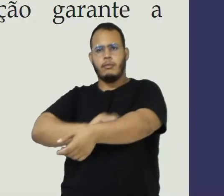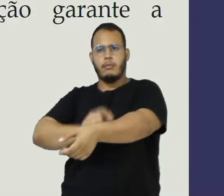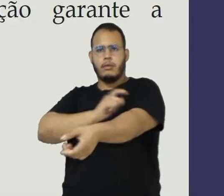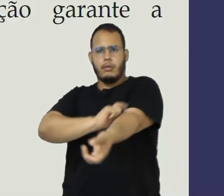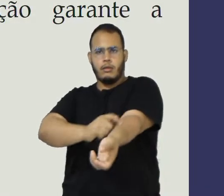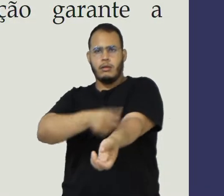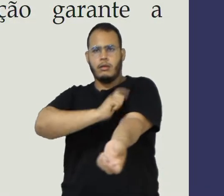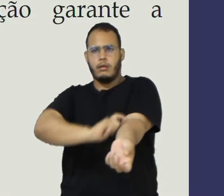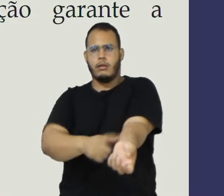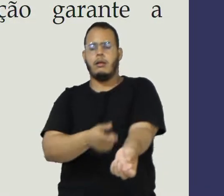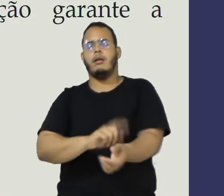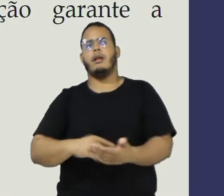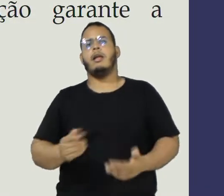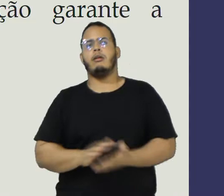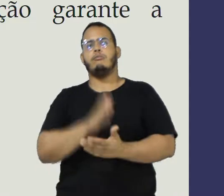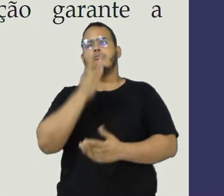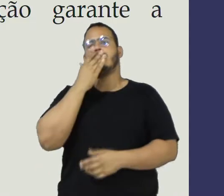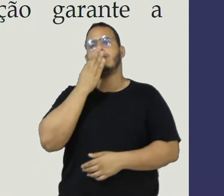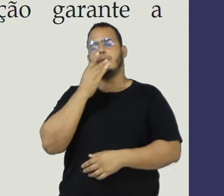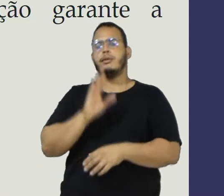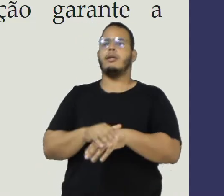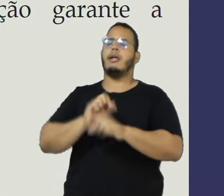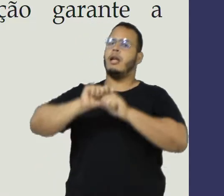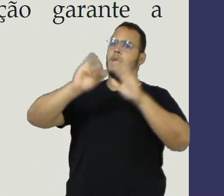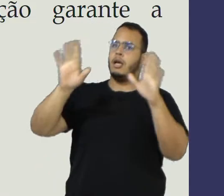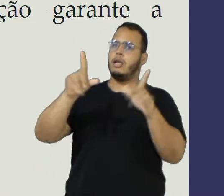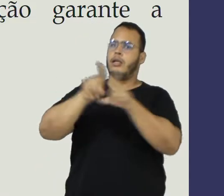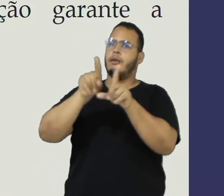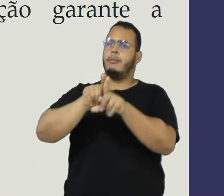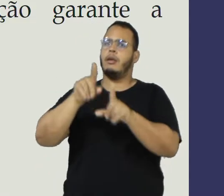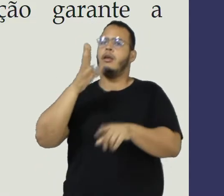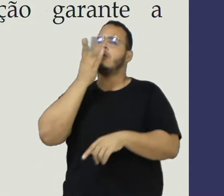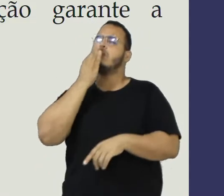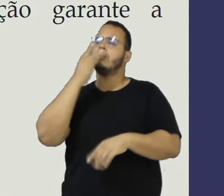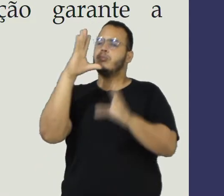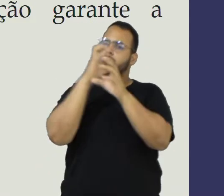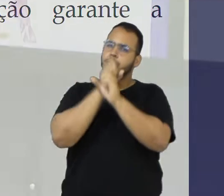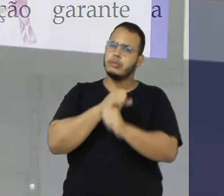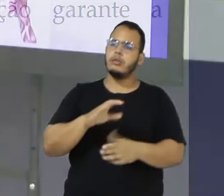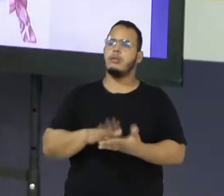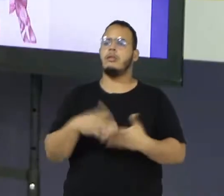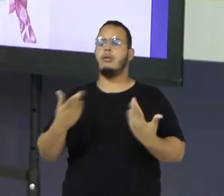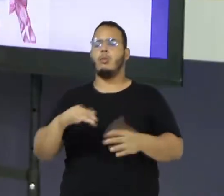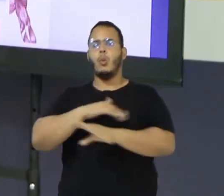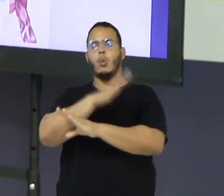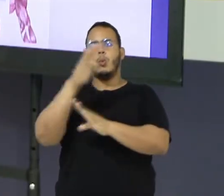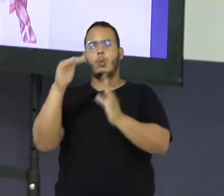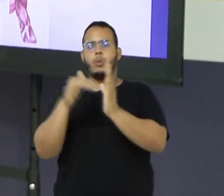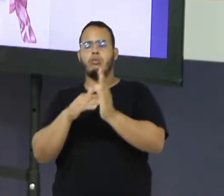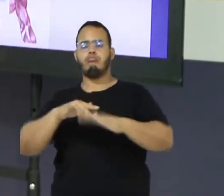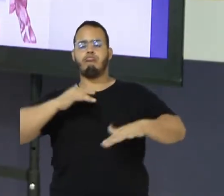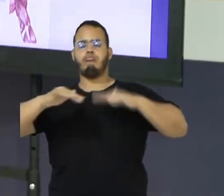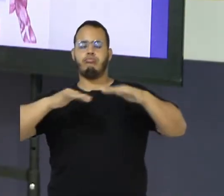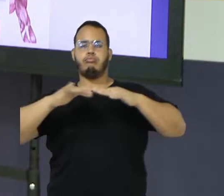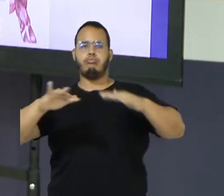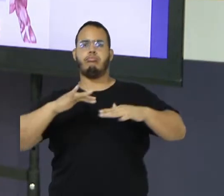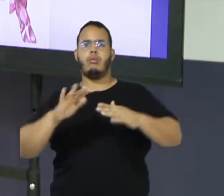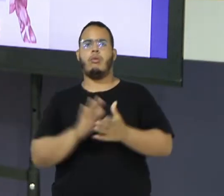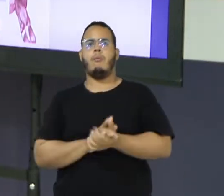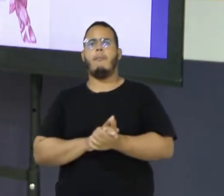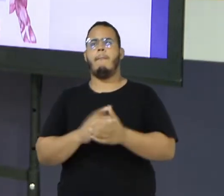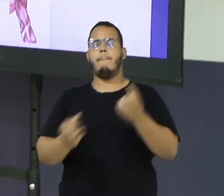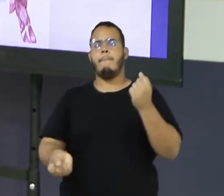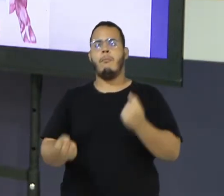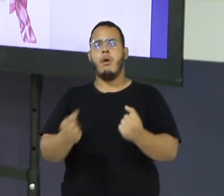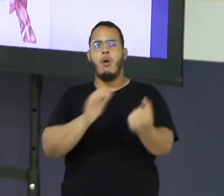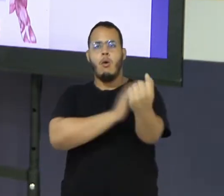dizer, com cores mais claras e cores mais escuras, certo? E aqui, ó, toda essa parte de movimentação, né, os braços e tudo